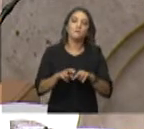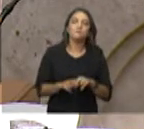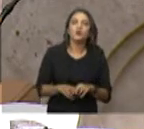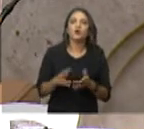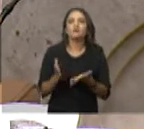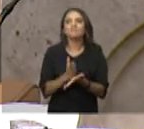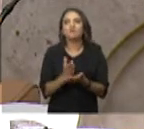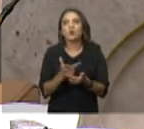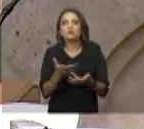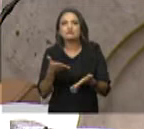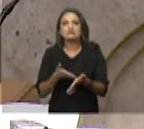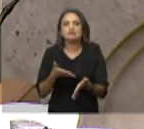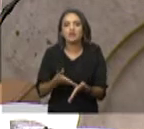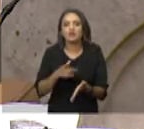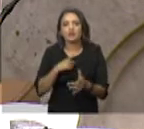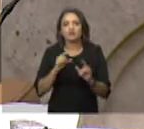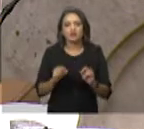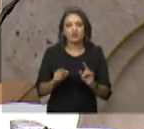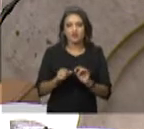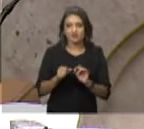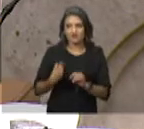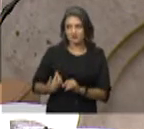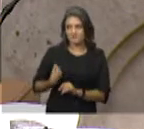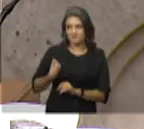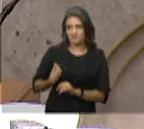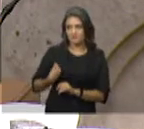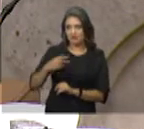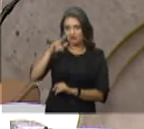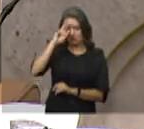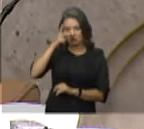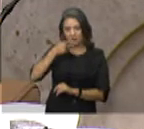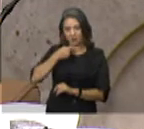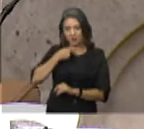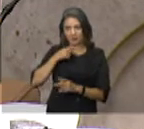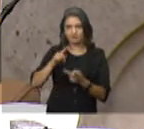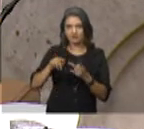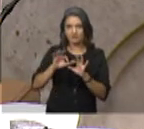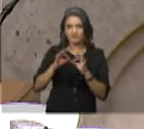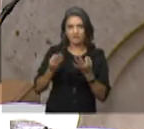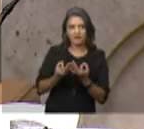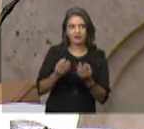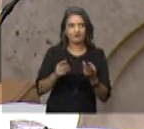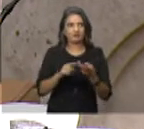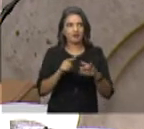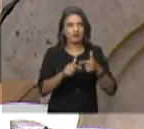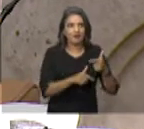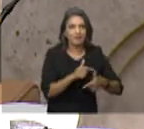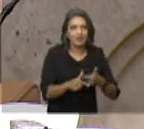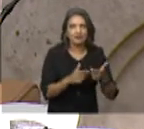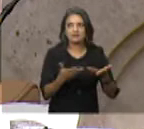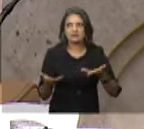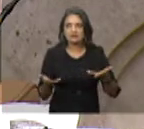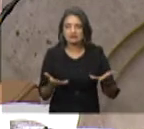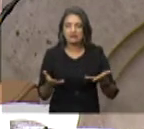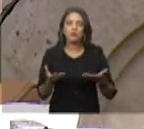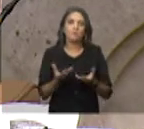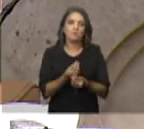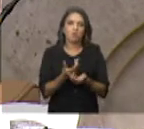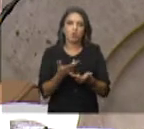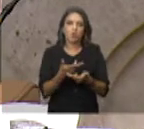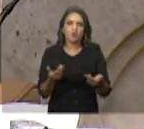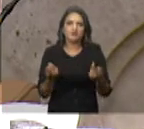próprias de conciliação dos projetos de vida pessoal familiar e laboral dessa forma